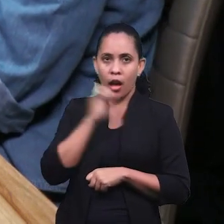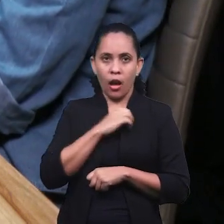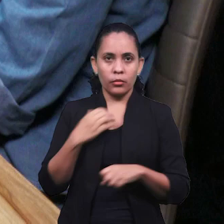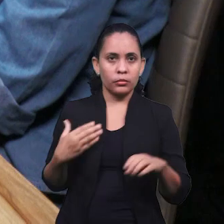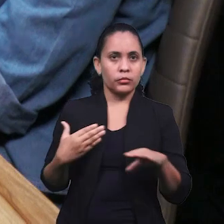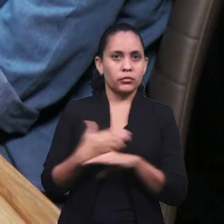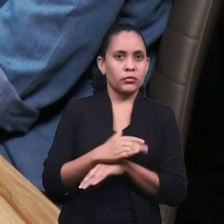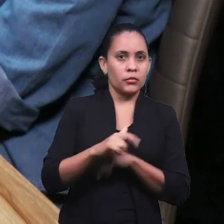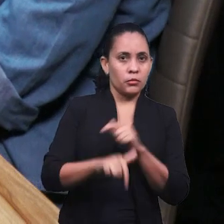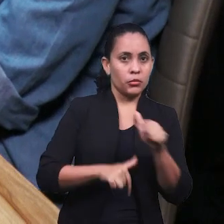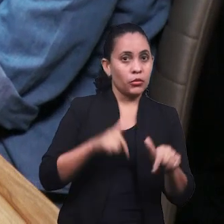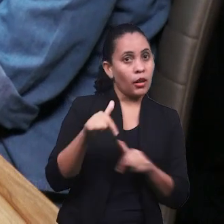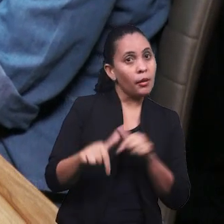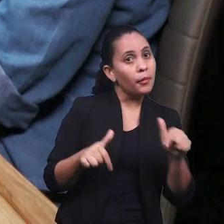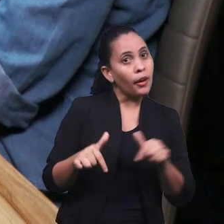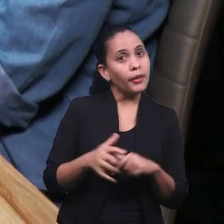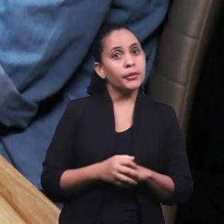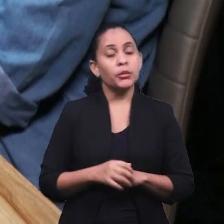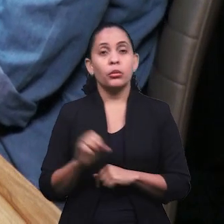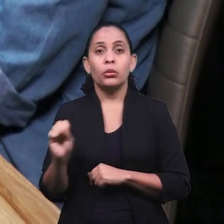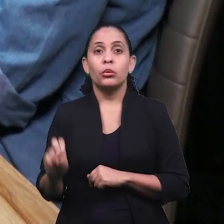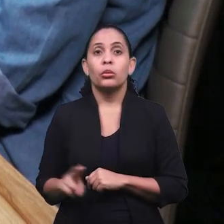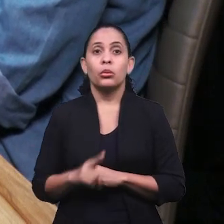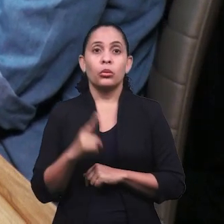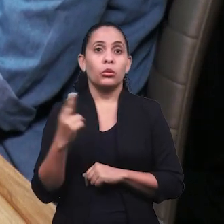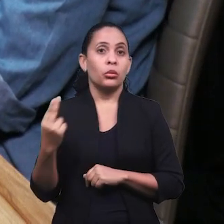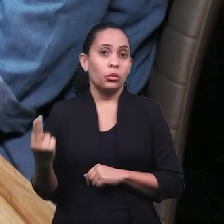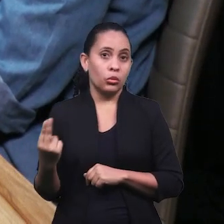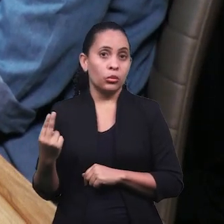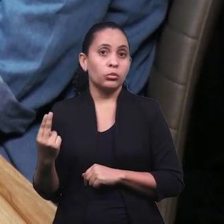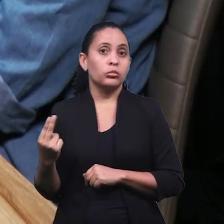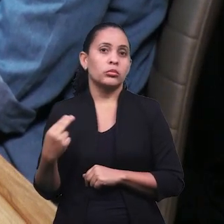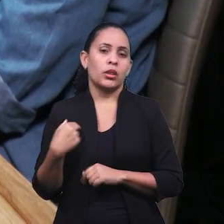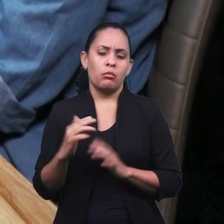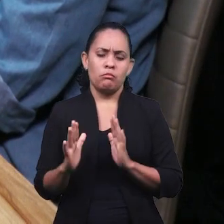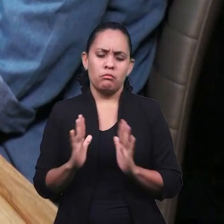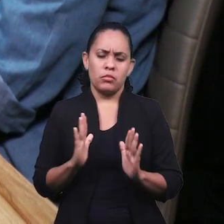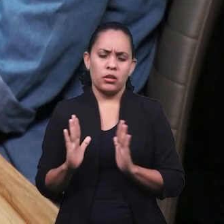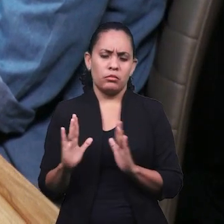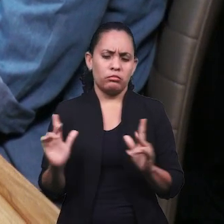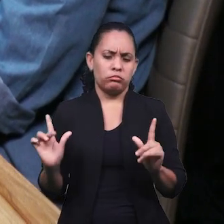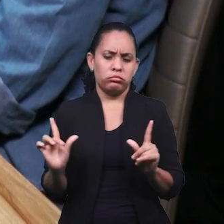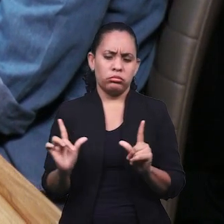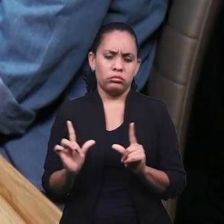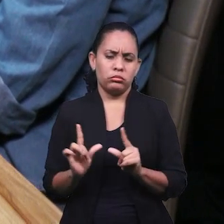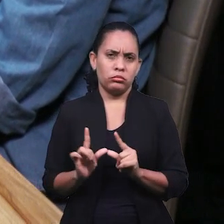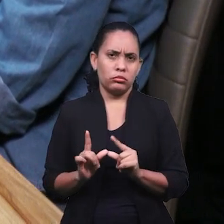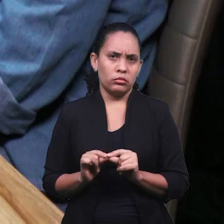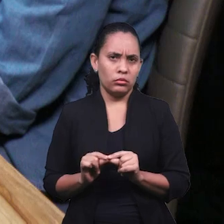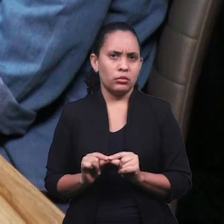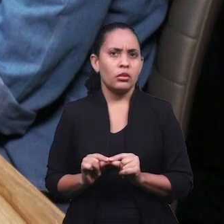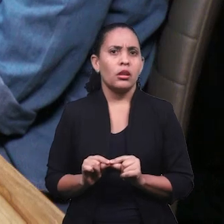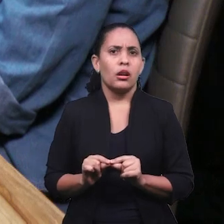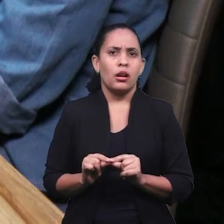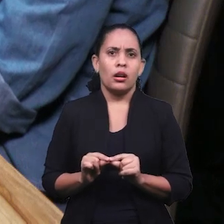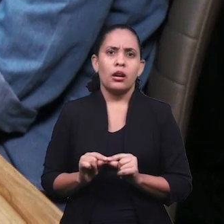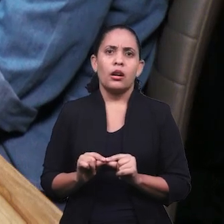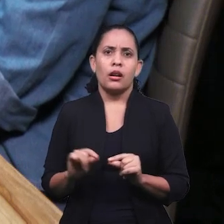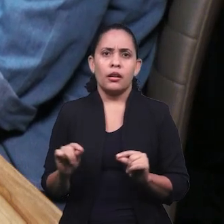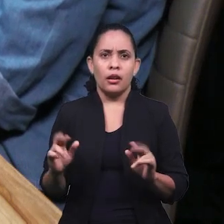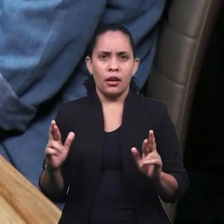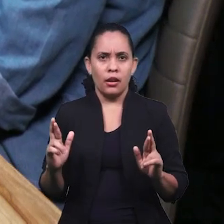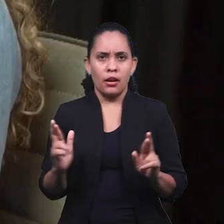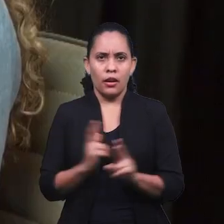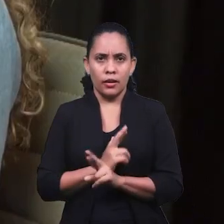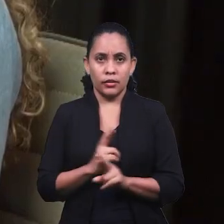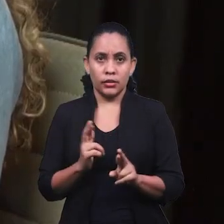pós-graduações. É um assunto bastante amplo e, em especial, o de tecnologia, você vai aprender a trabalhar com dados. Né? A gente tem uma